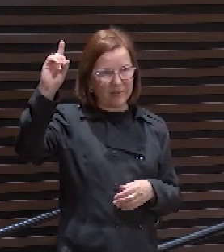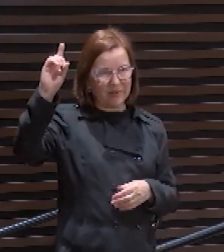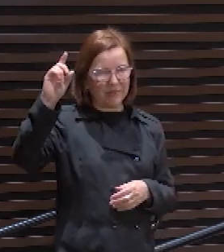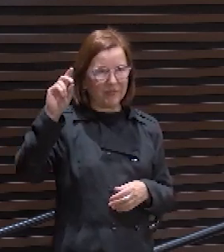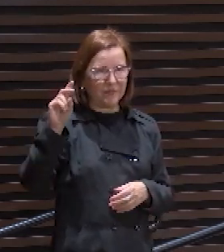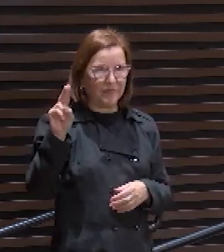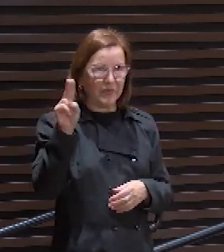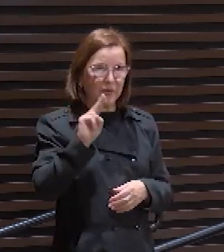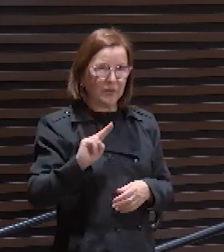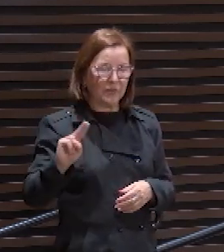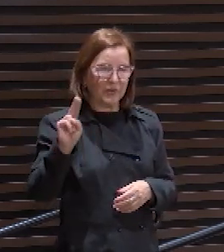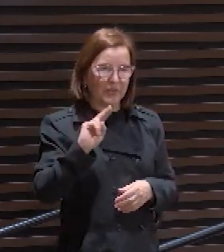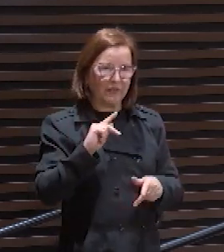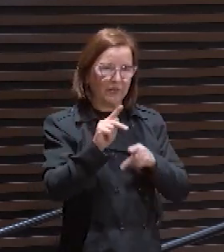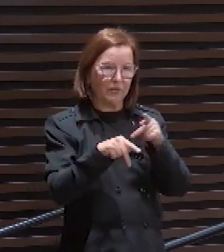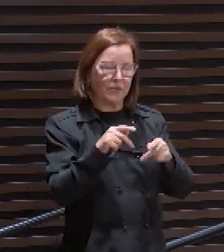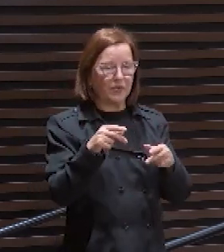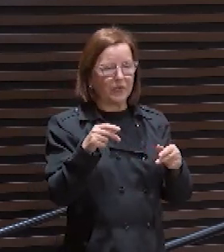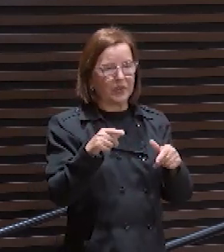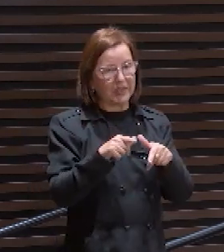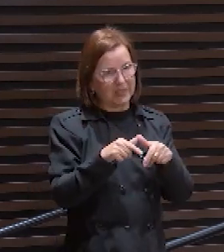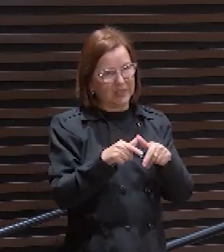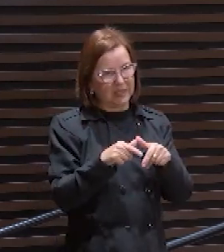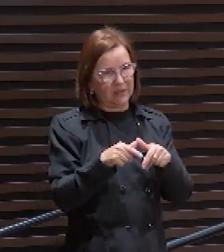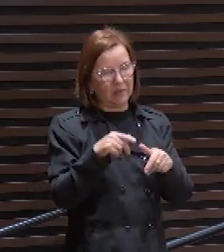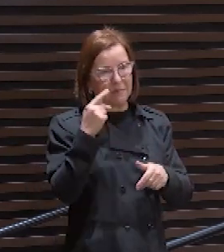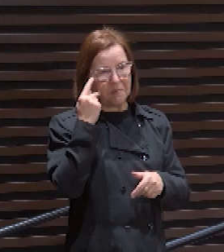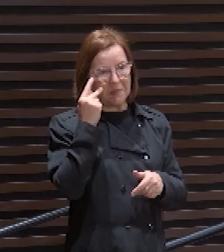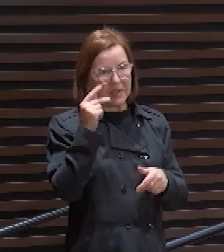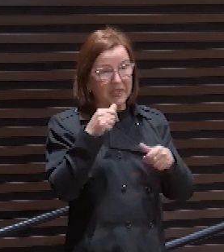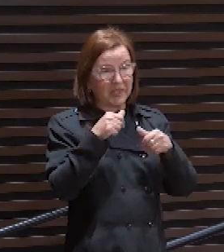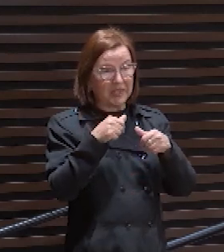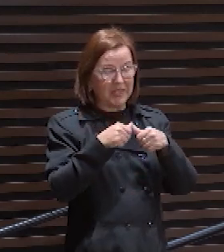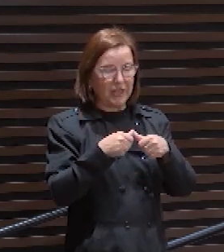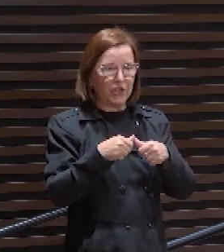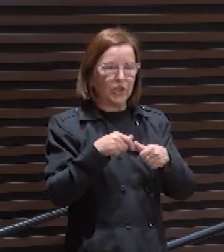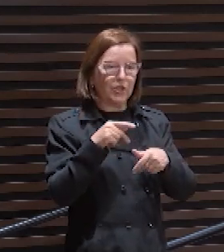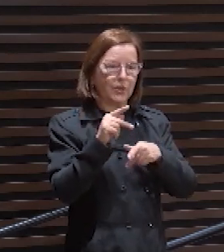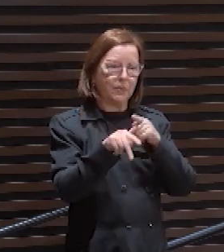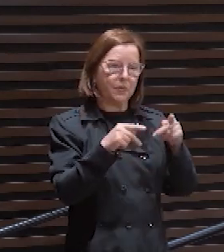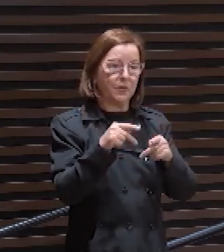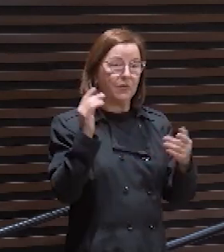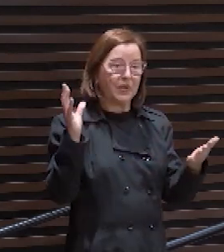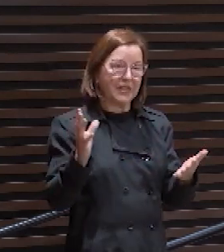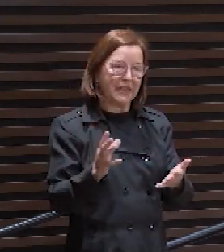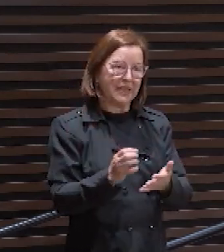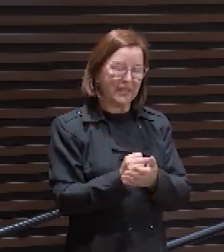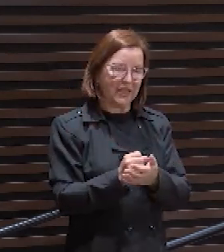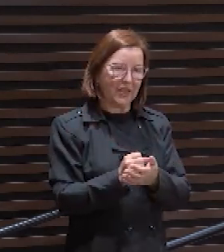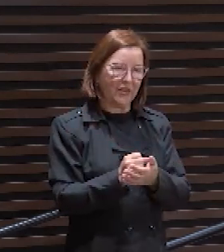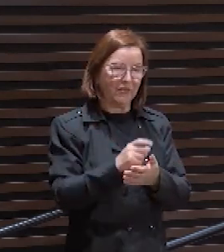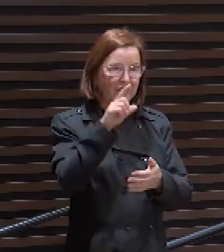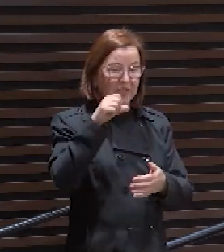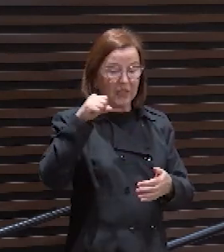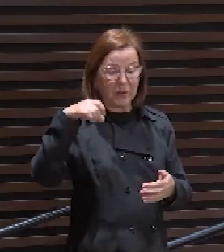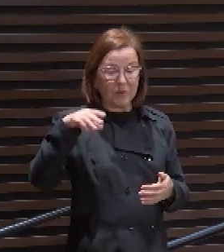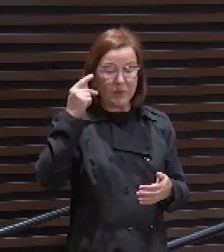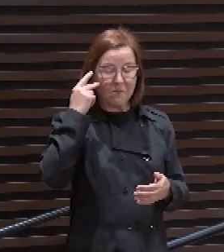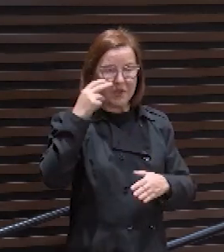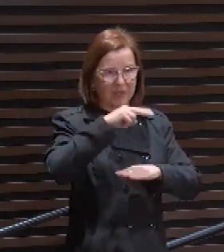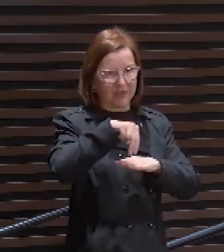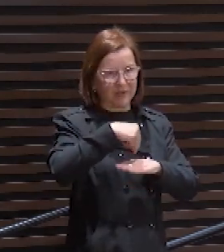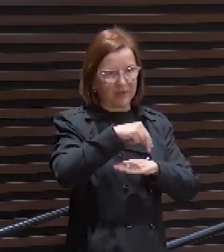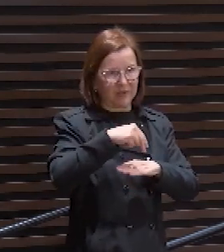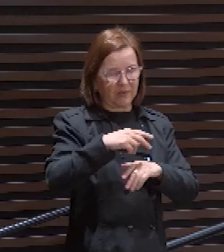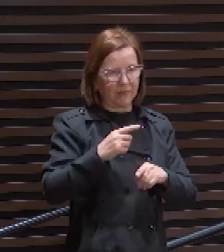utilizar do povo de Israel para que este povo pudesse ser sal e luz para as nações. Porque todo o povo ao redor deles